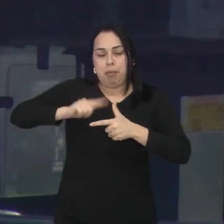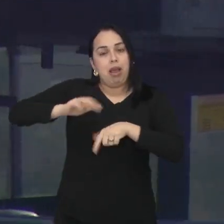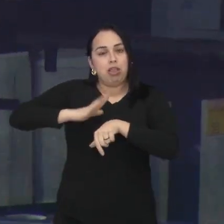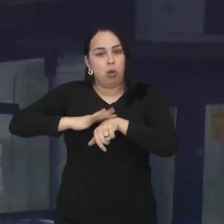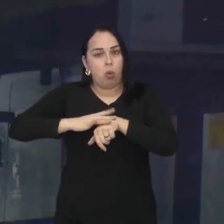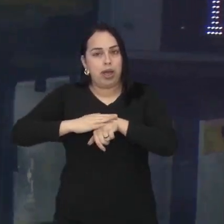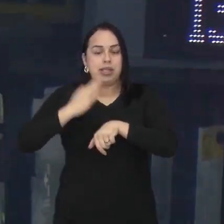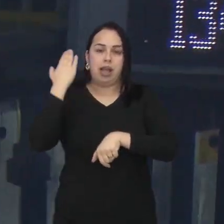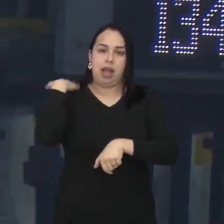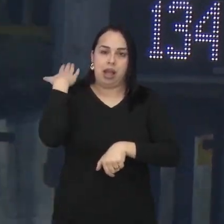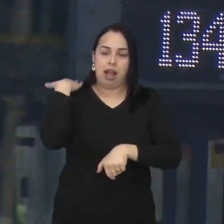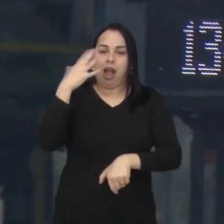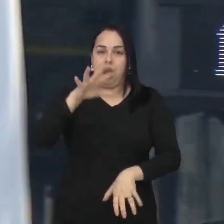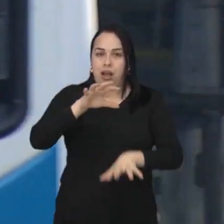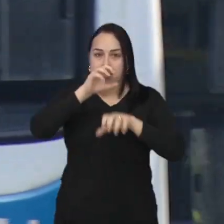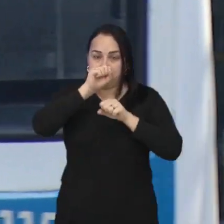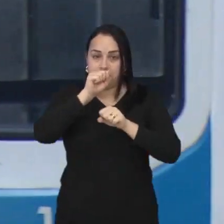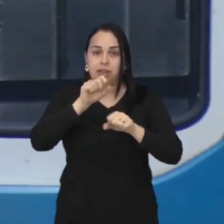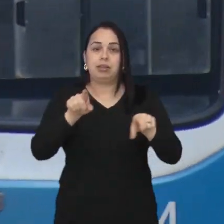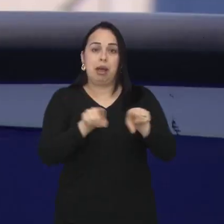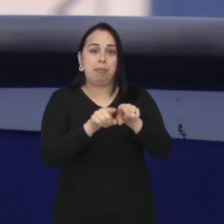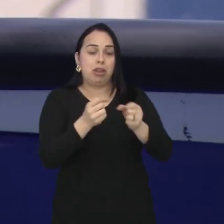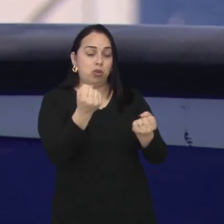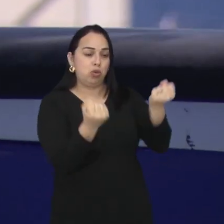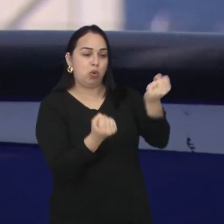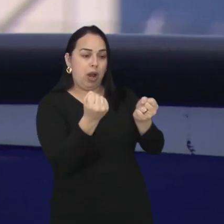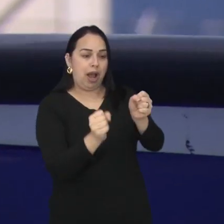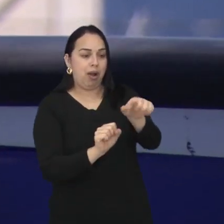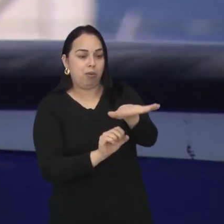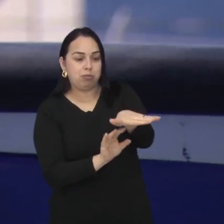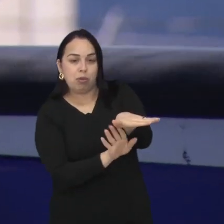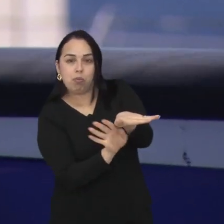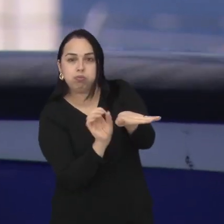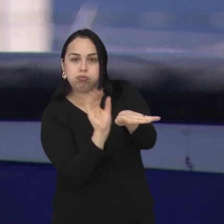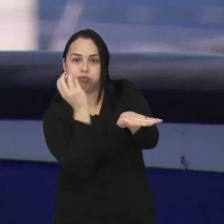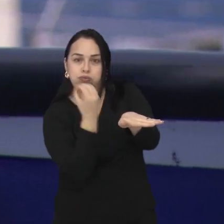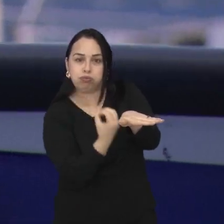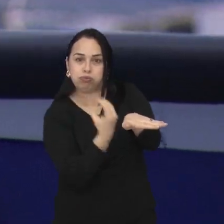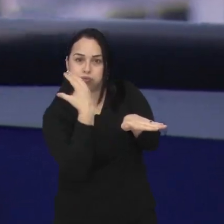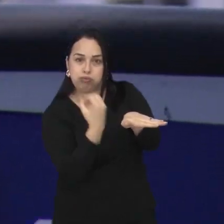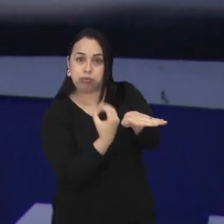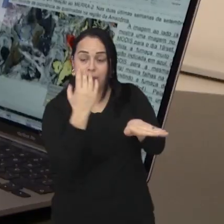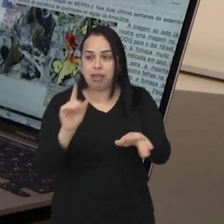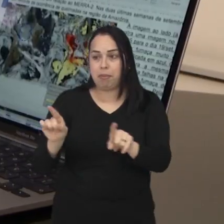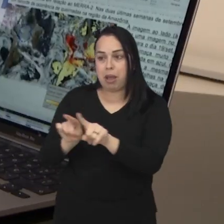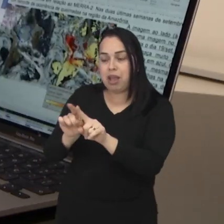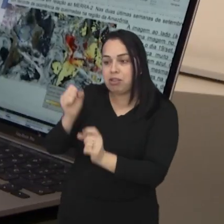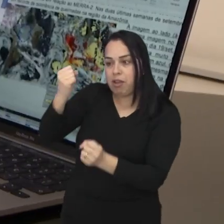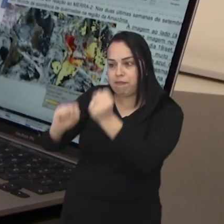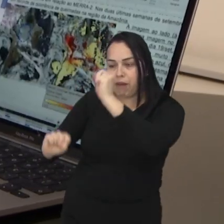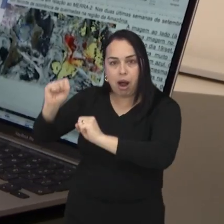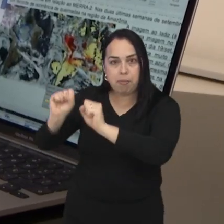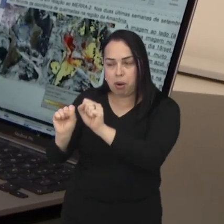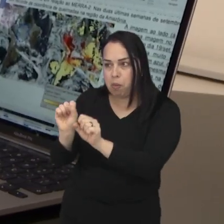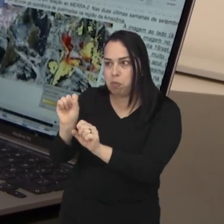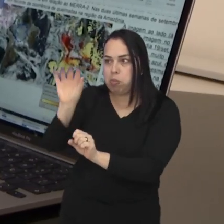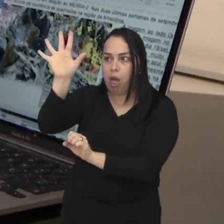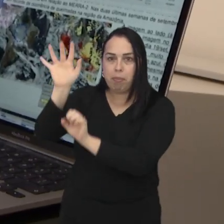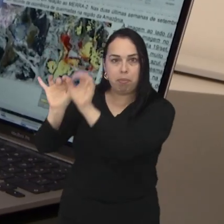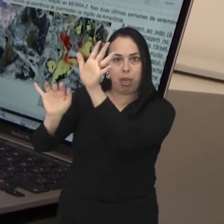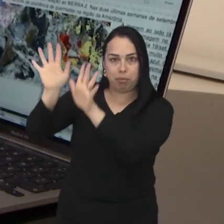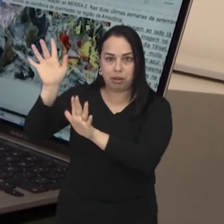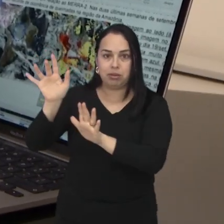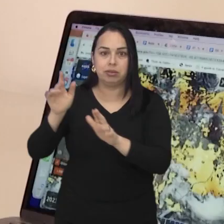Os grandes vilões podem ser encontrados no escapamento de veículos e de indústrias, como explica esta